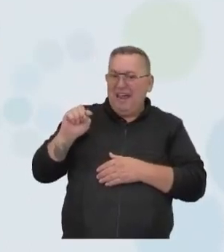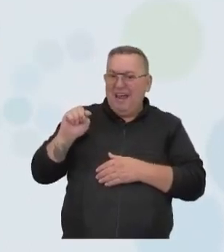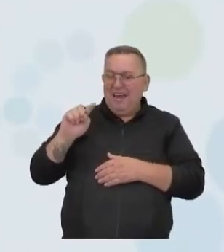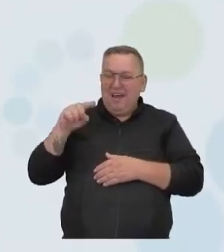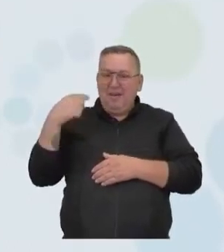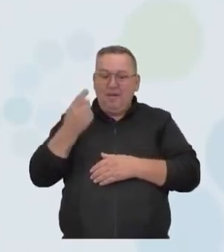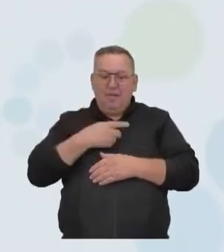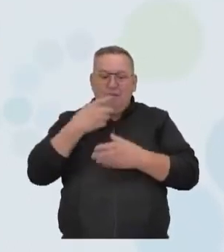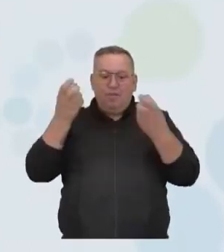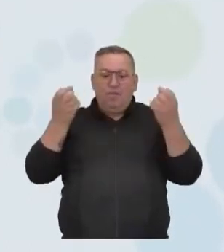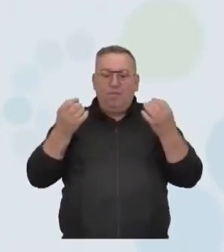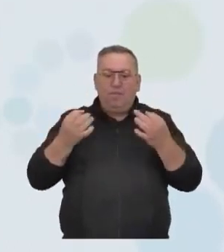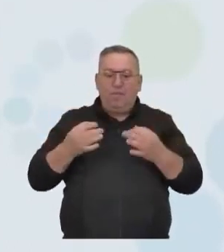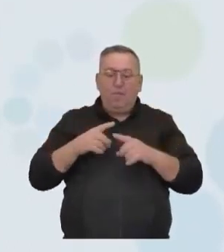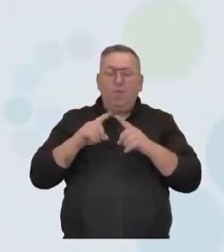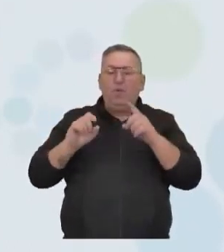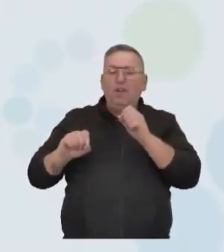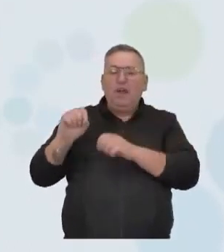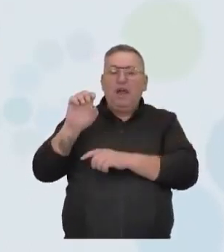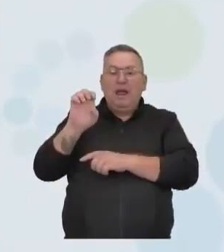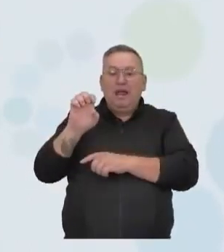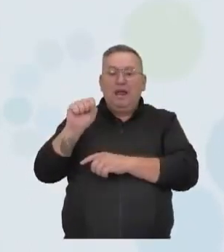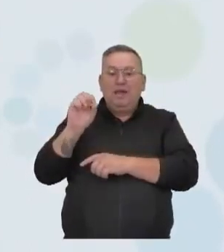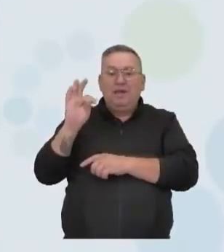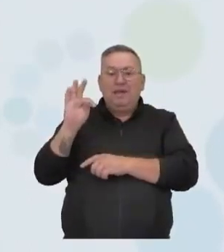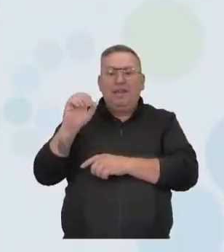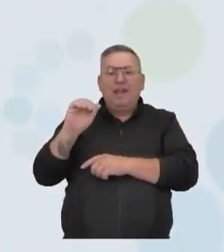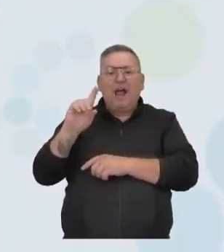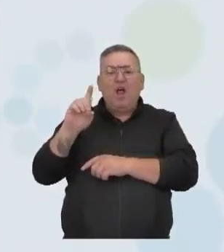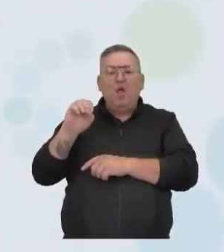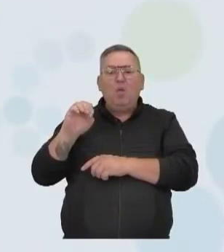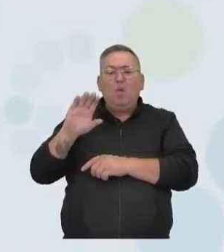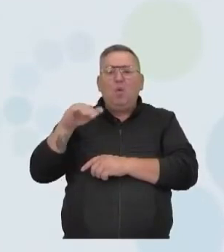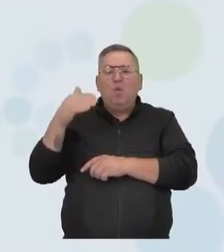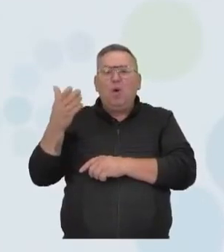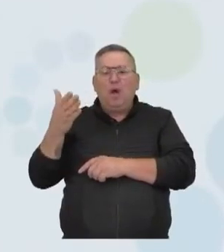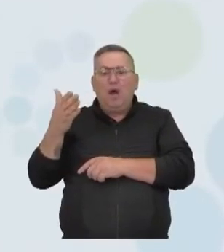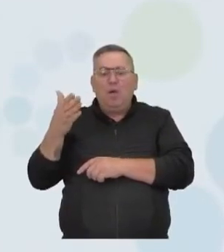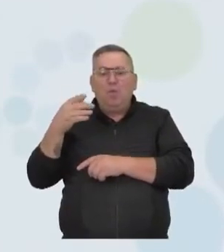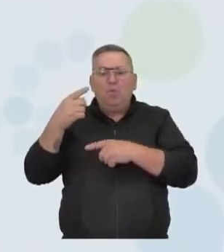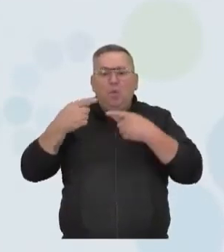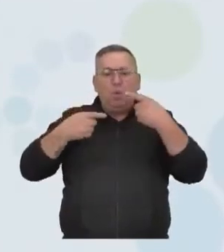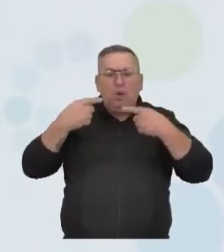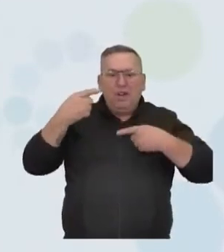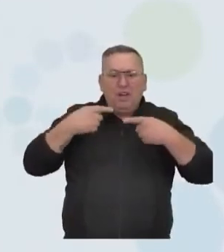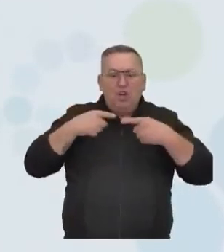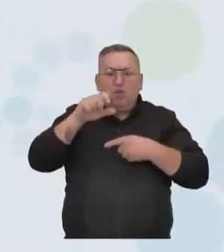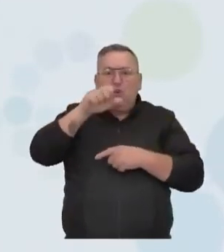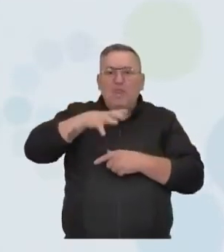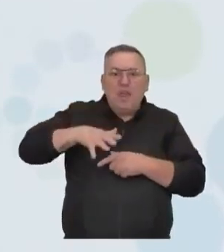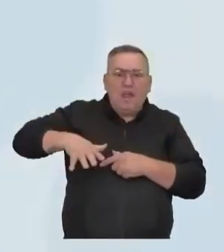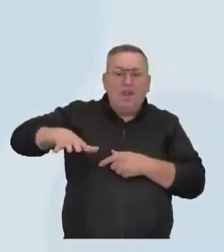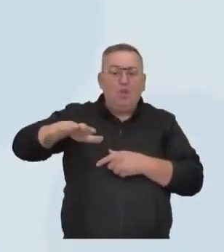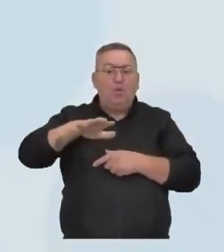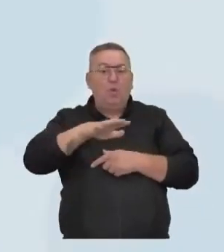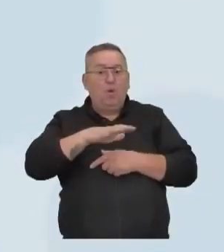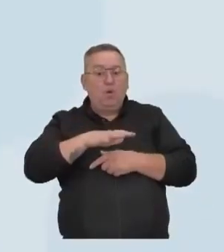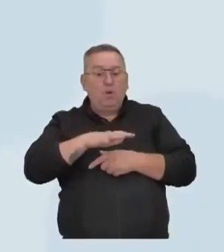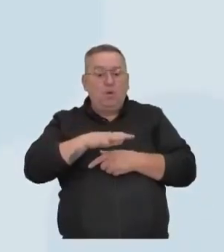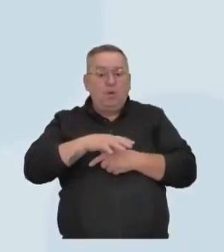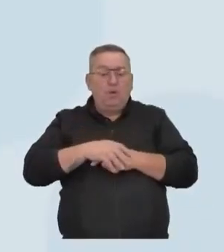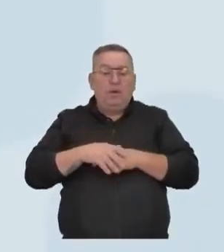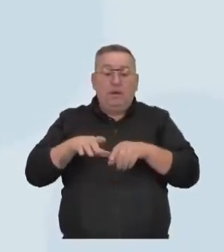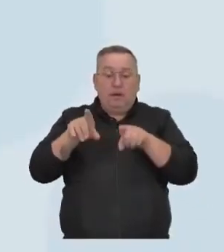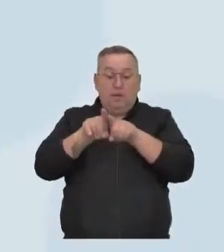pouco sobre o Estado. Né? O que é Estado? Estado político, Estado território. E aí,